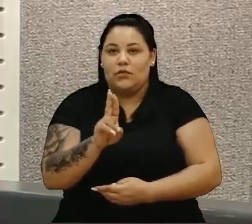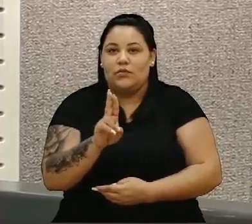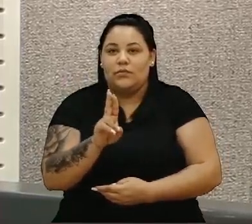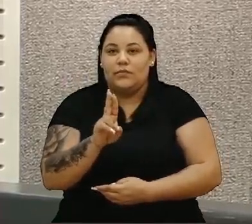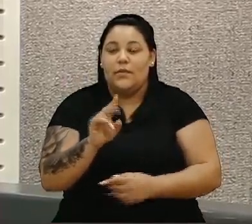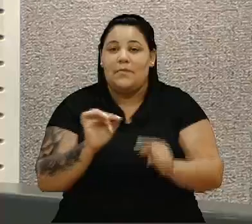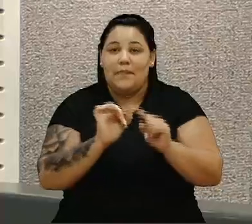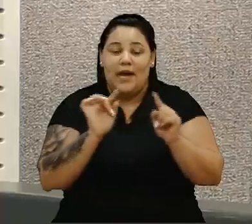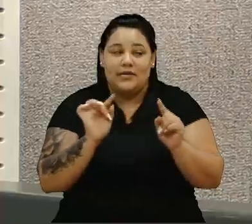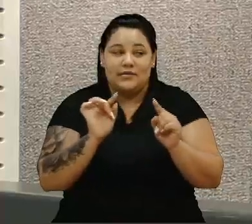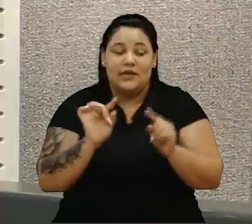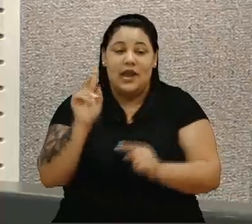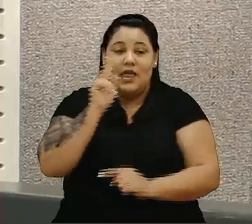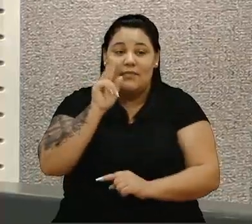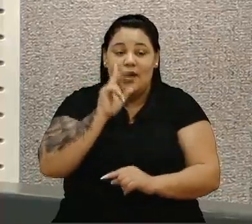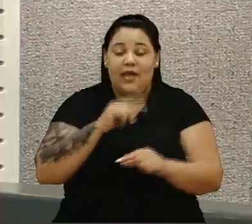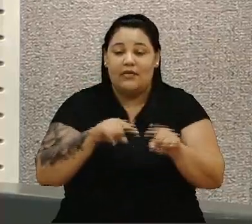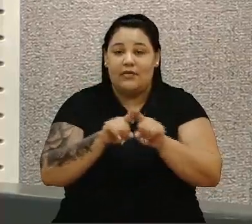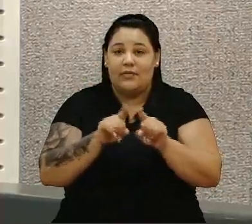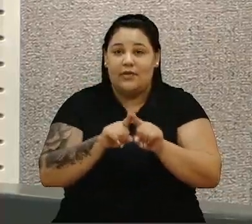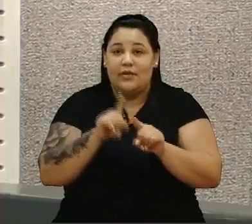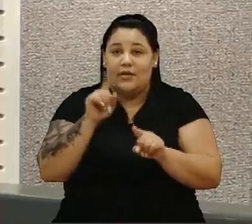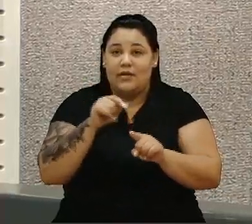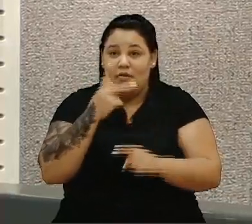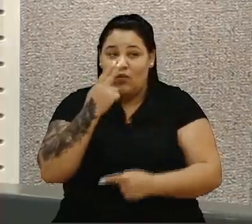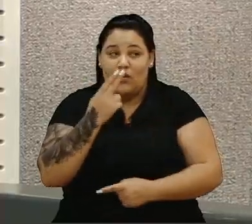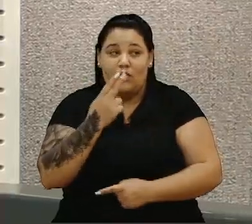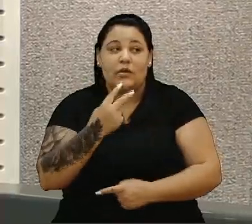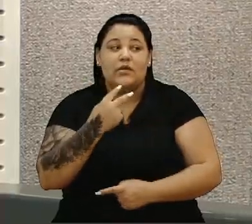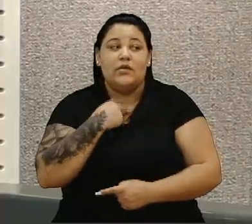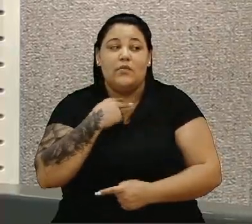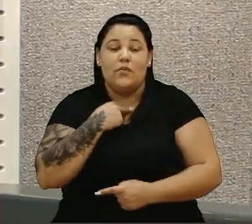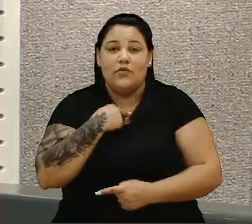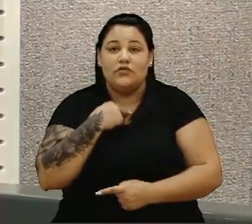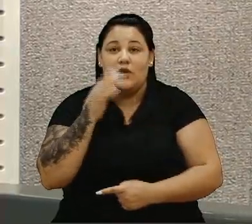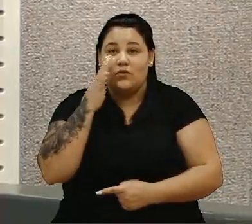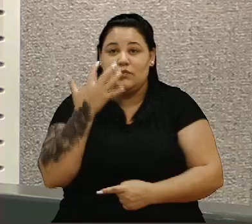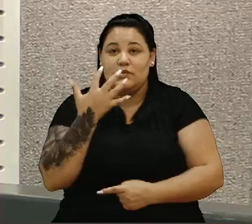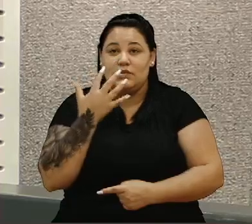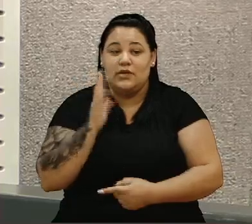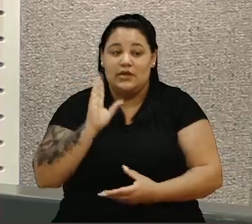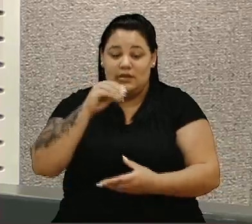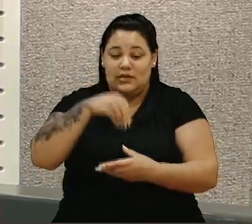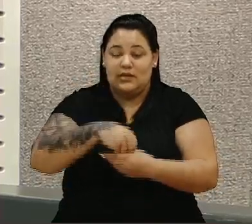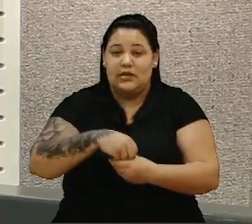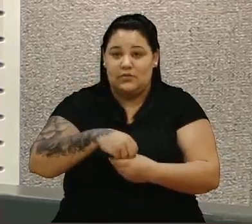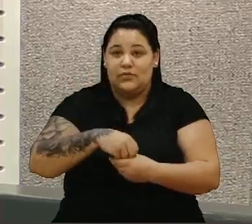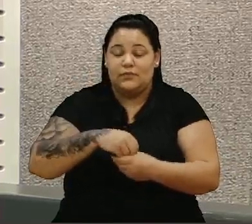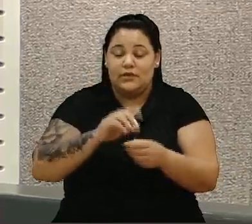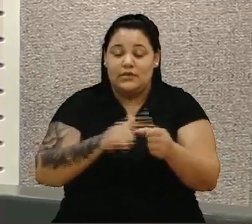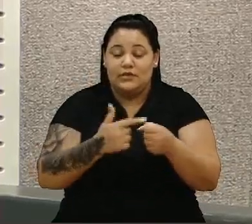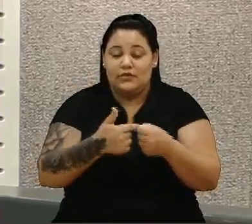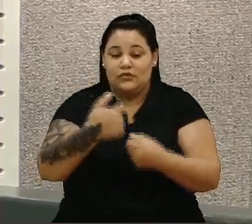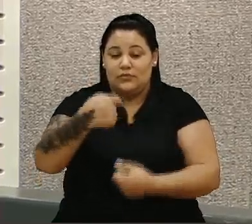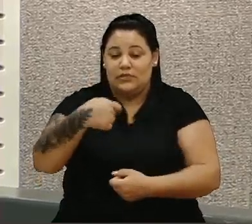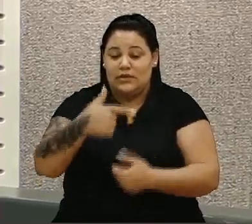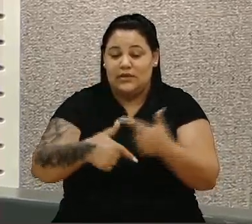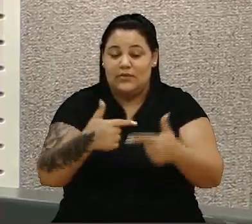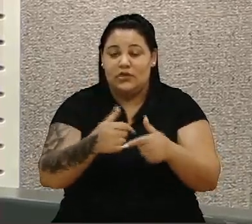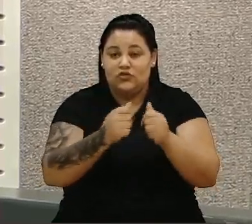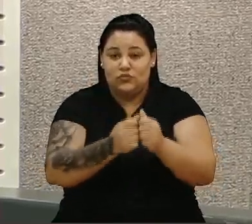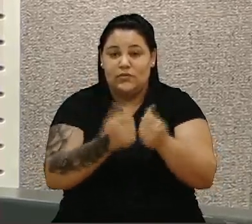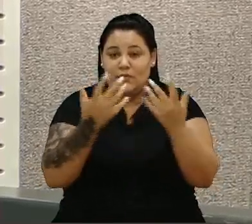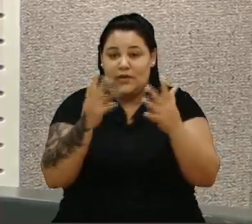mas seja lembrada, sim, como uma situação que não deve mais ocorrer na nossa cidade. A gente deve trabalhar, assim, de mãos dadas nesse sentido. Então, lhe parabenizar pela sua fala aí